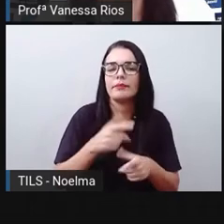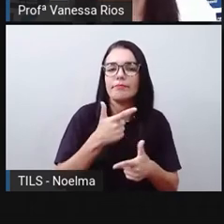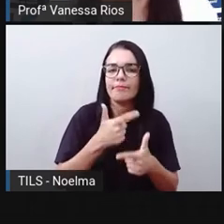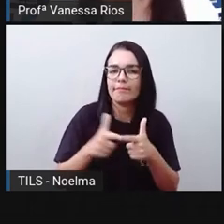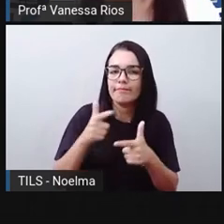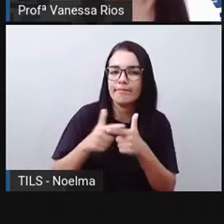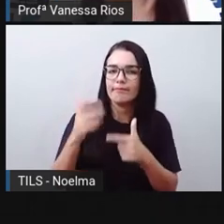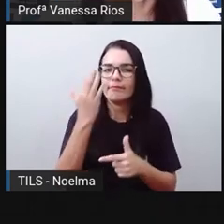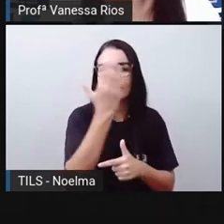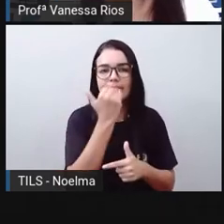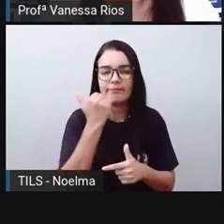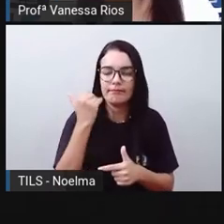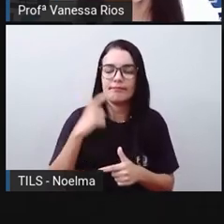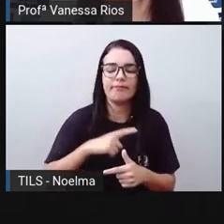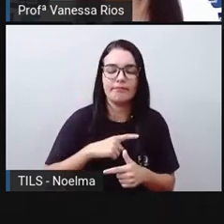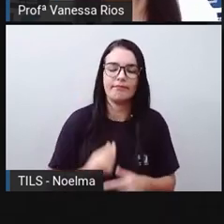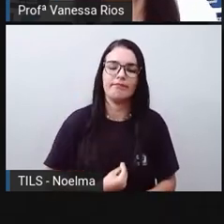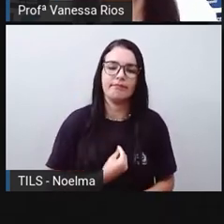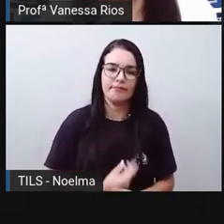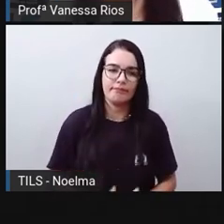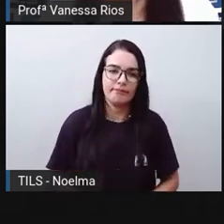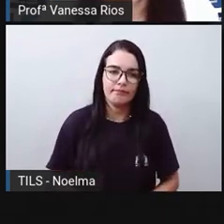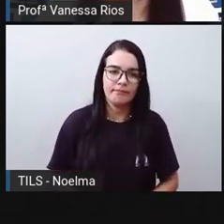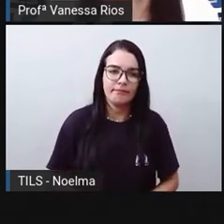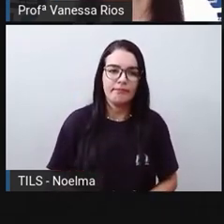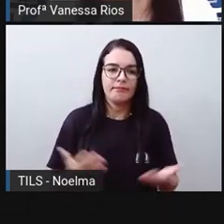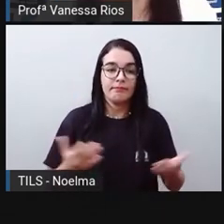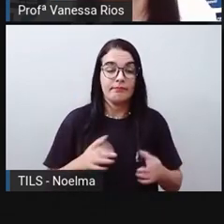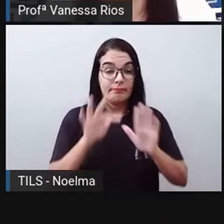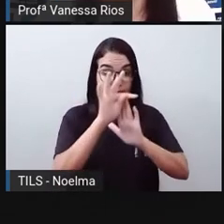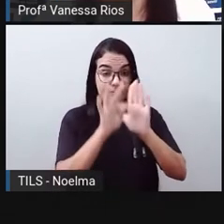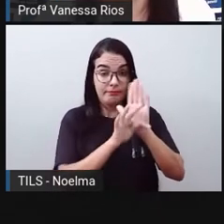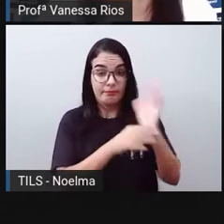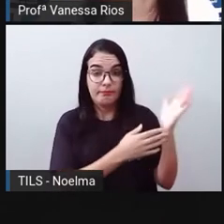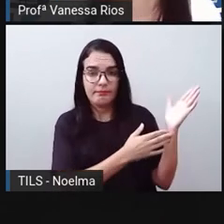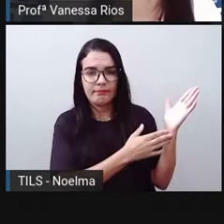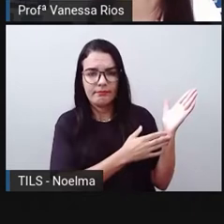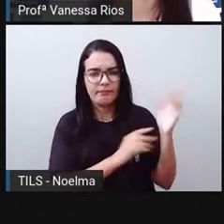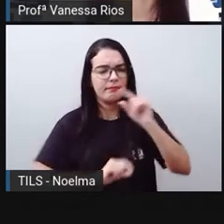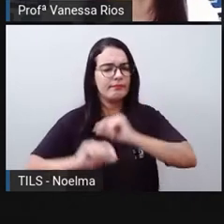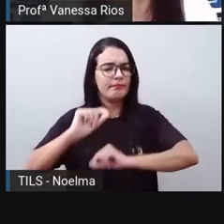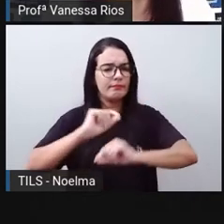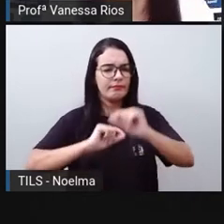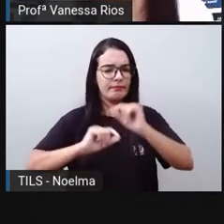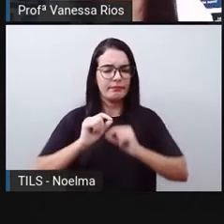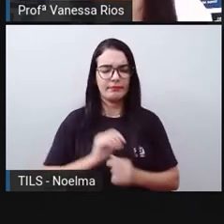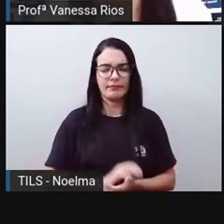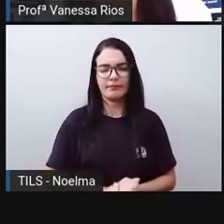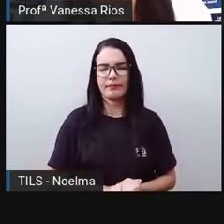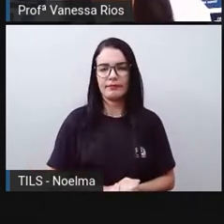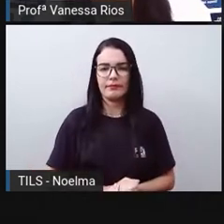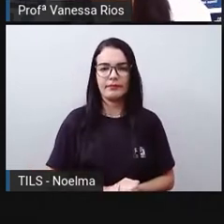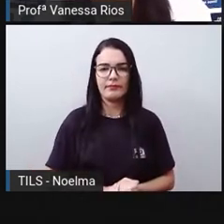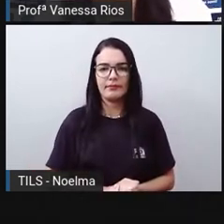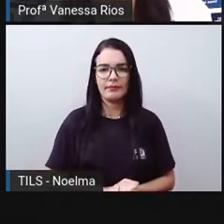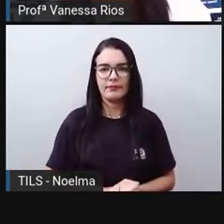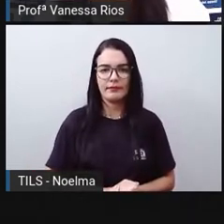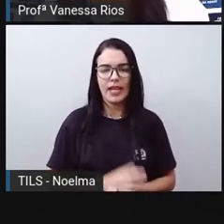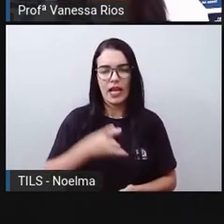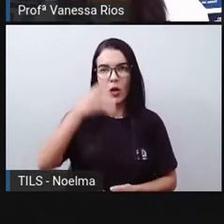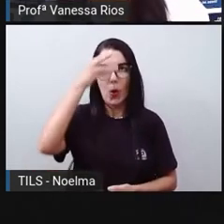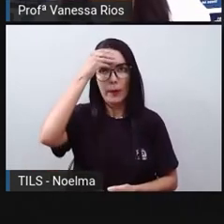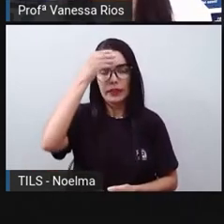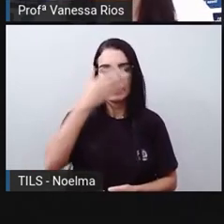alimentares que existem. E aí a prova agora vai colocar um textinho narrando esta situação para a gente começar a